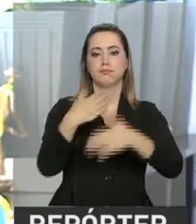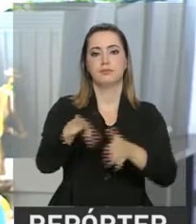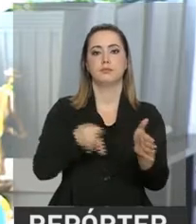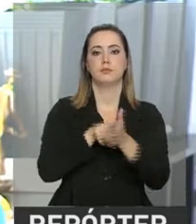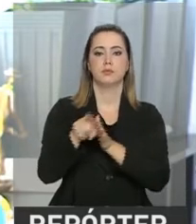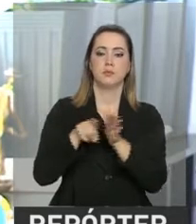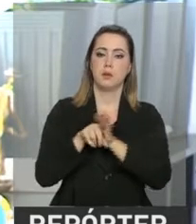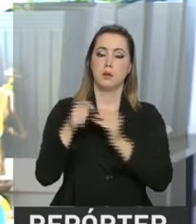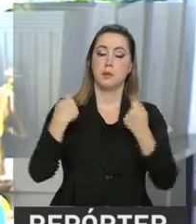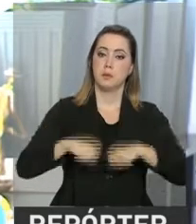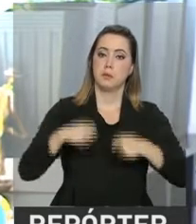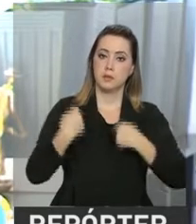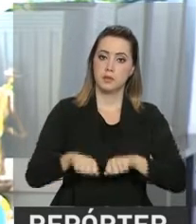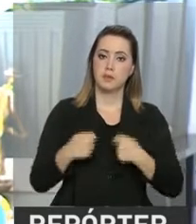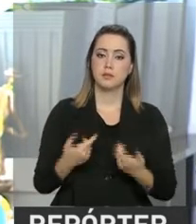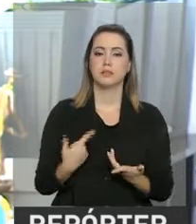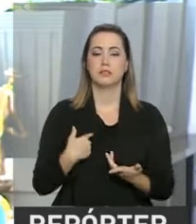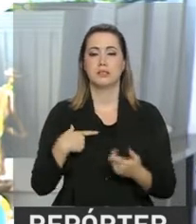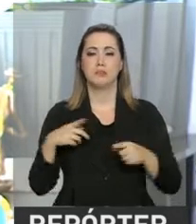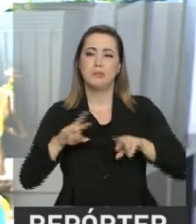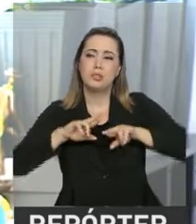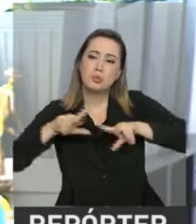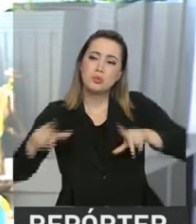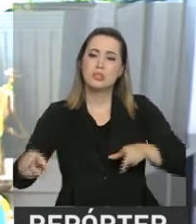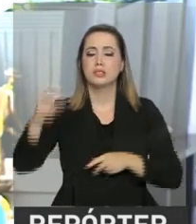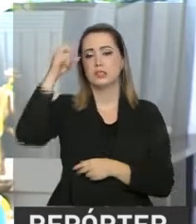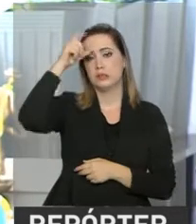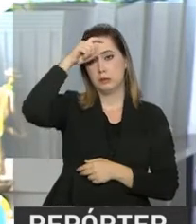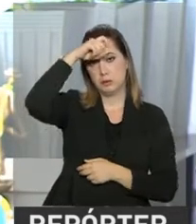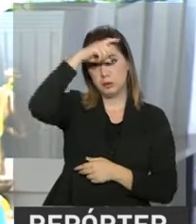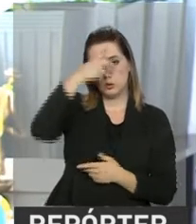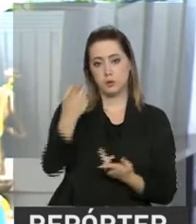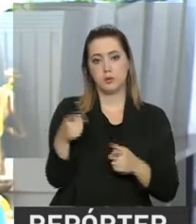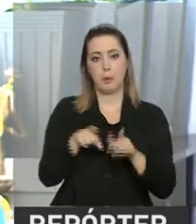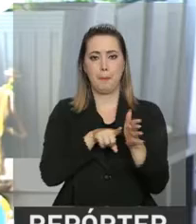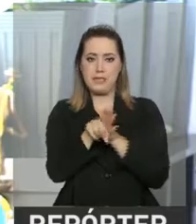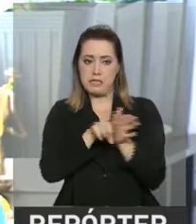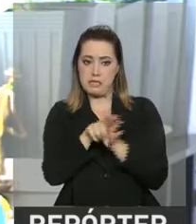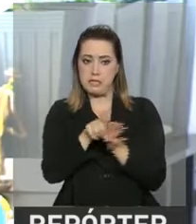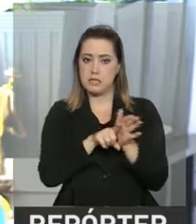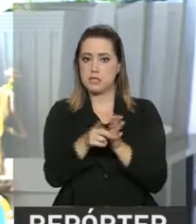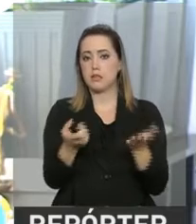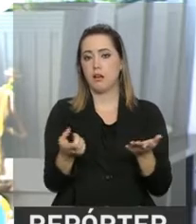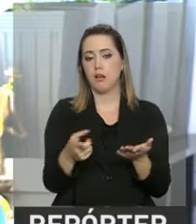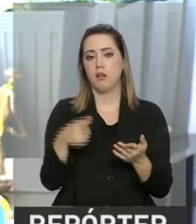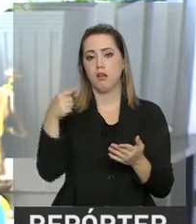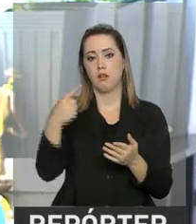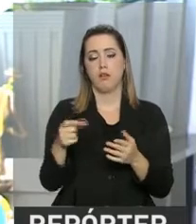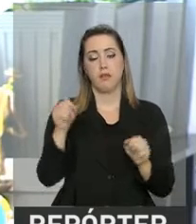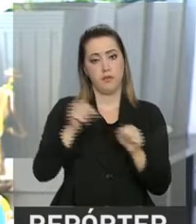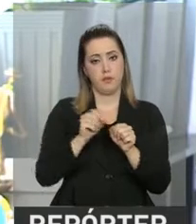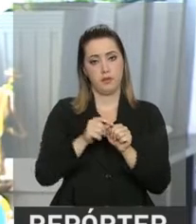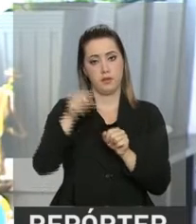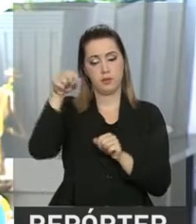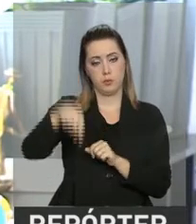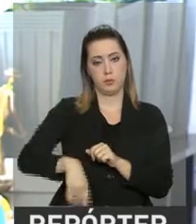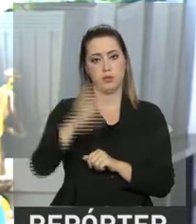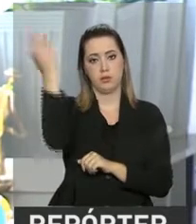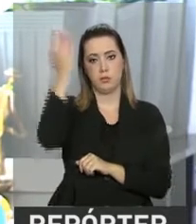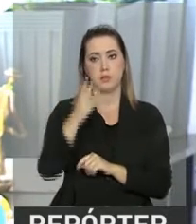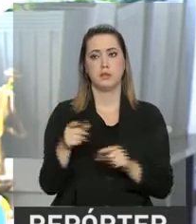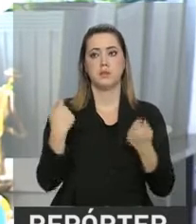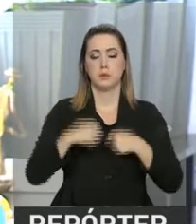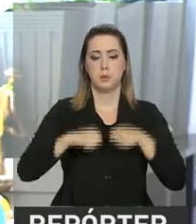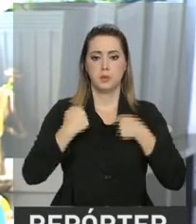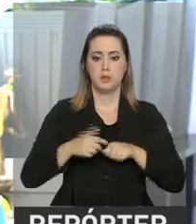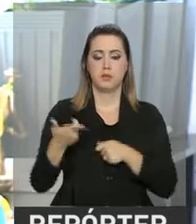gente precisa ainda é muito burocrático você fazer pesquisa a partir de planta produzida aqui no Brasil. Ainda depende de